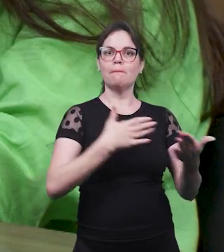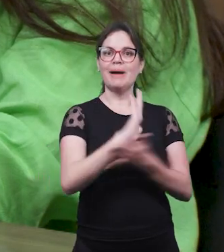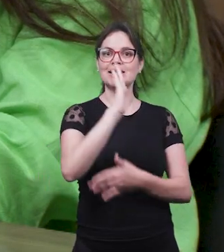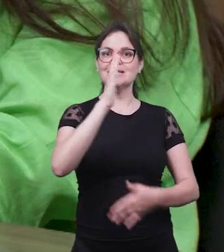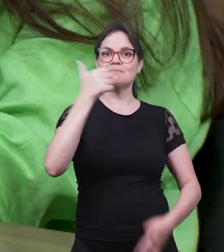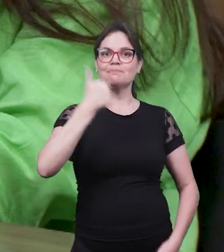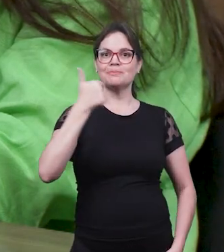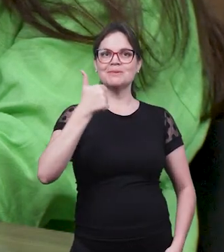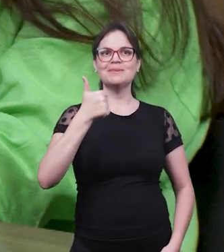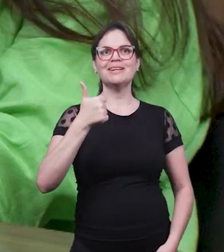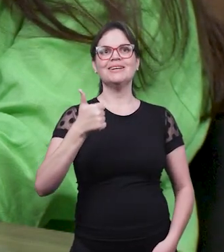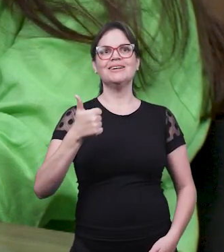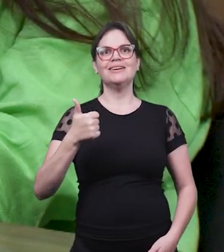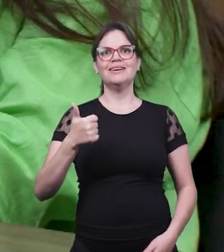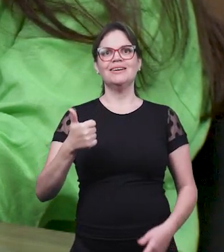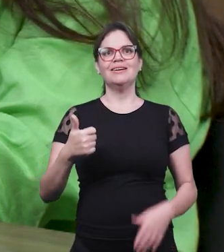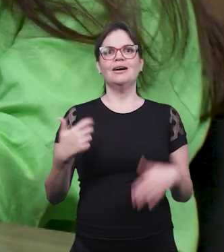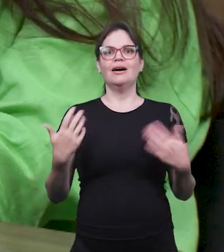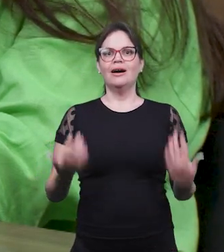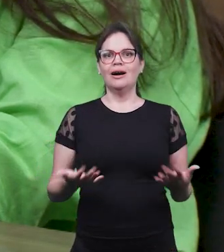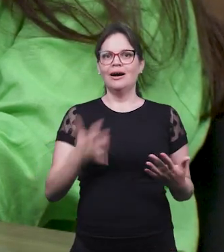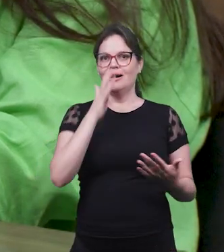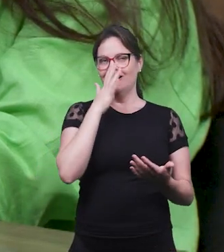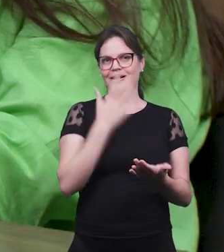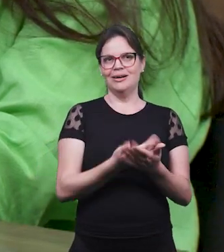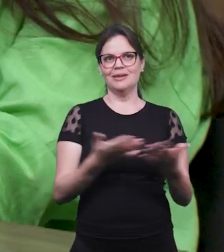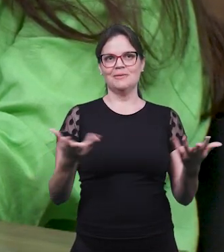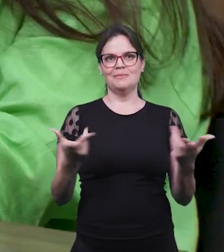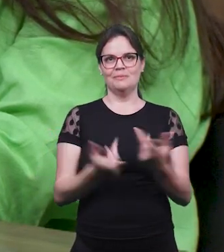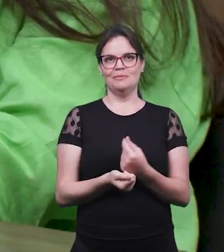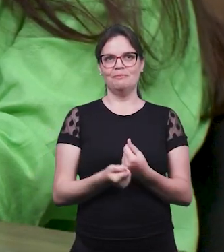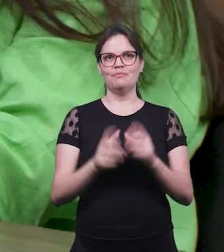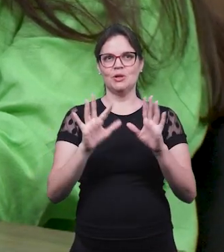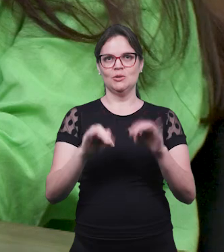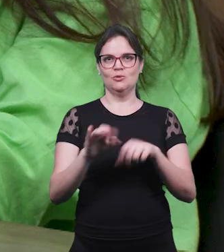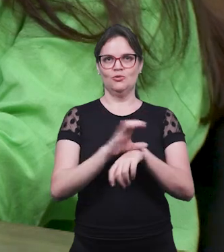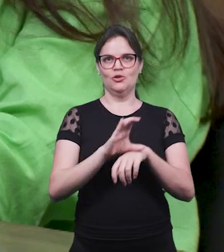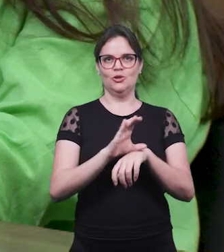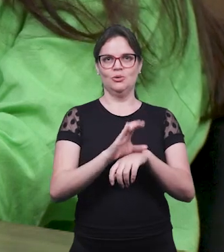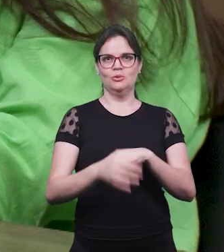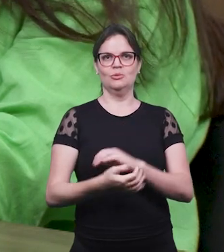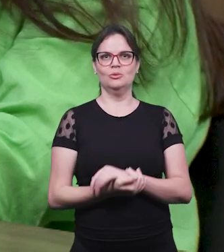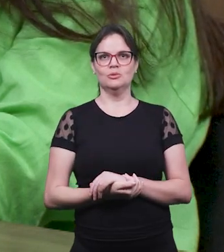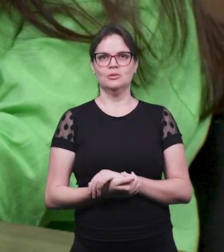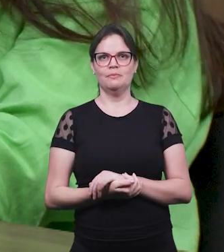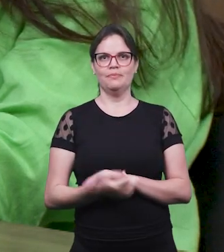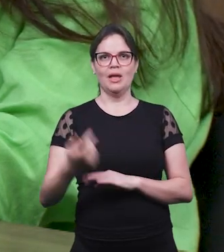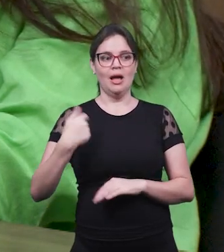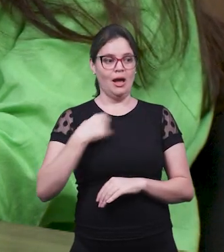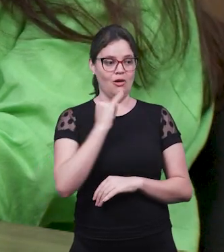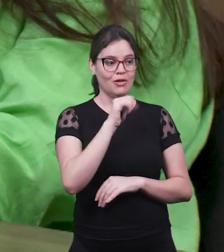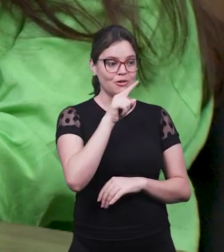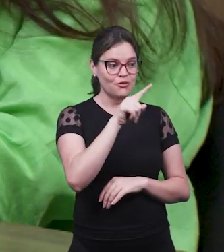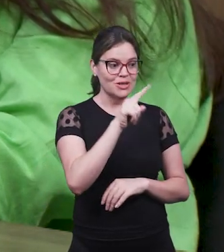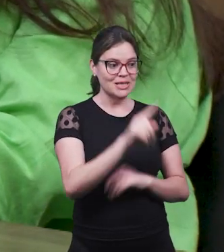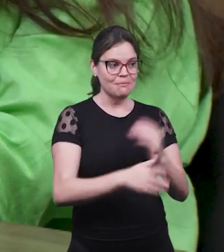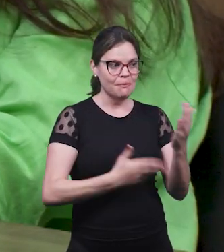ela maravilhosa. Foi quem encontrou. E quando eu terminei esse curso... Eu estava com ele e falei assim, você passou em primeiro